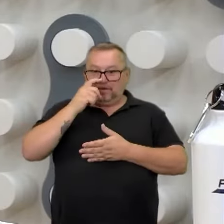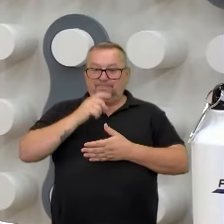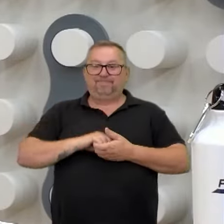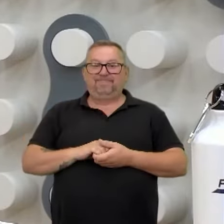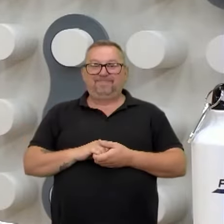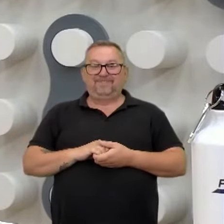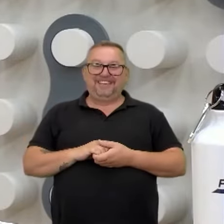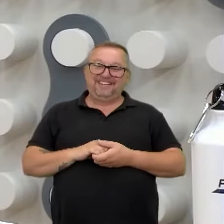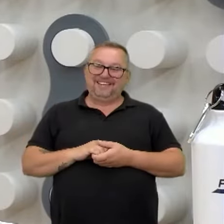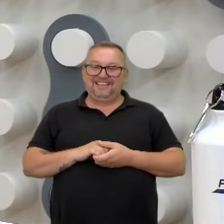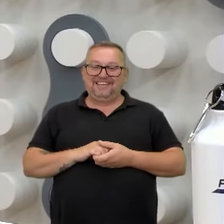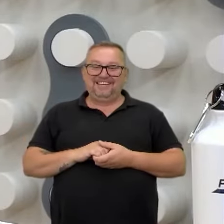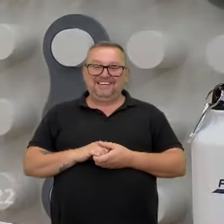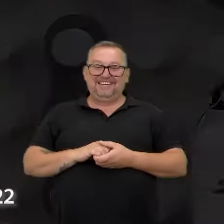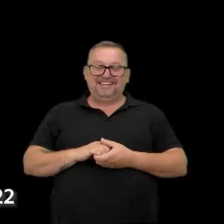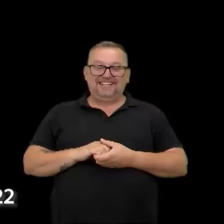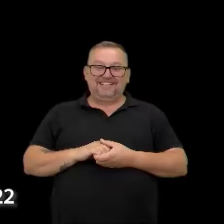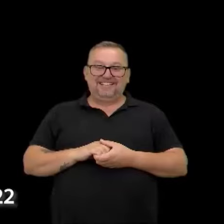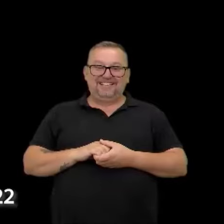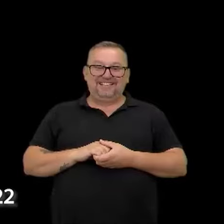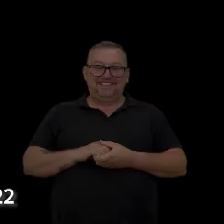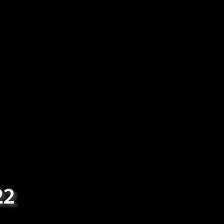Tá, Angola? Vamos lá!